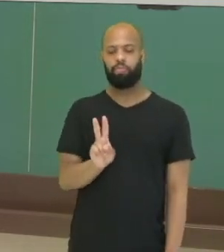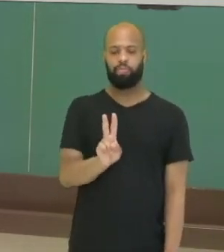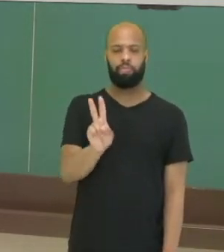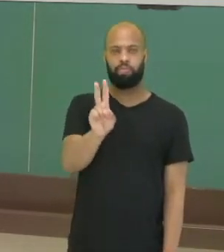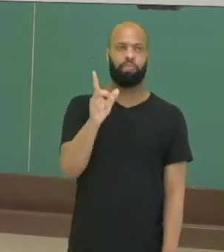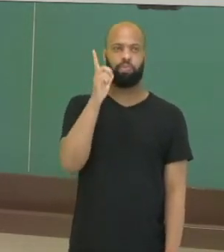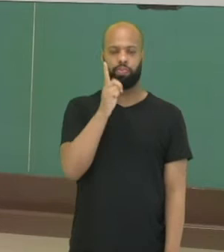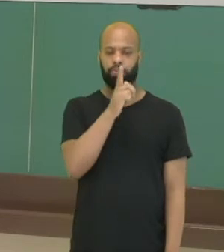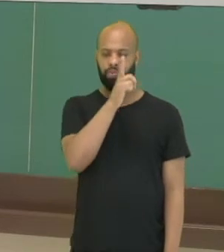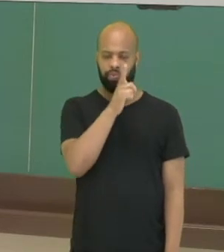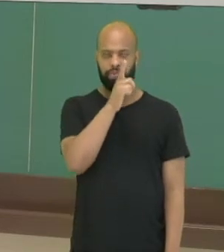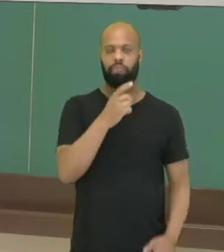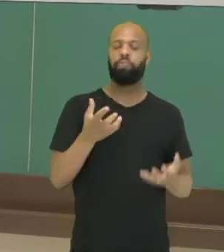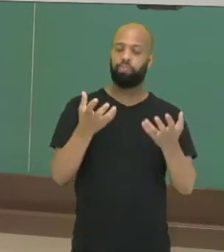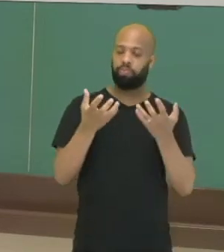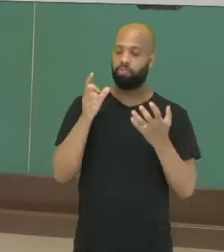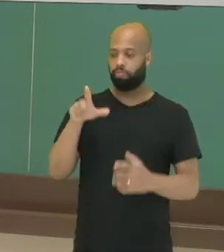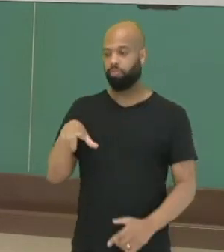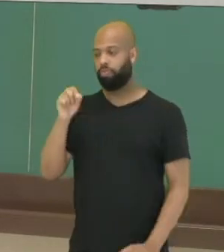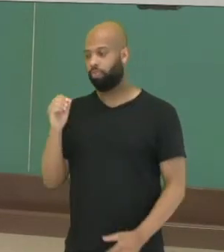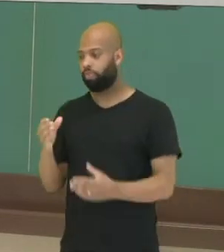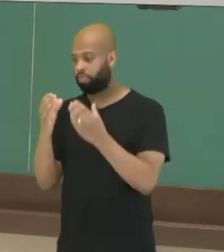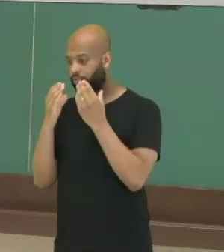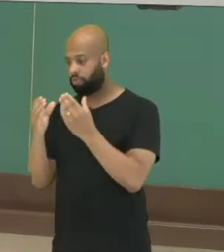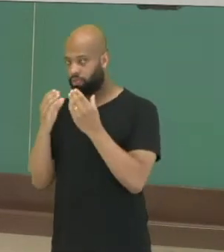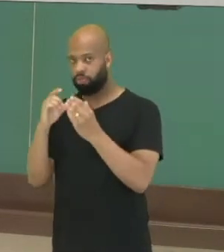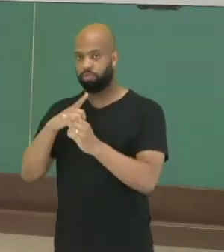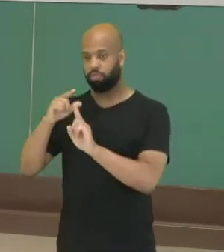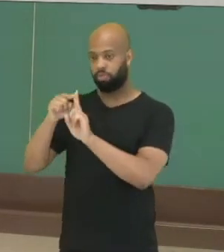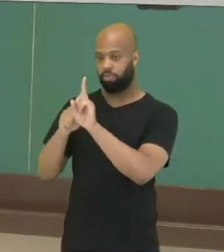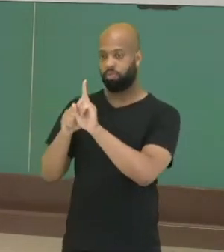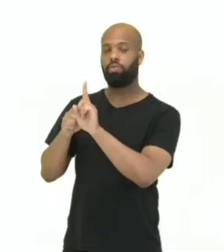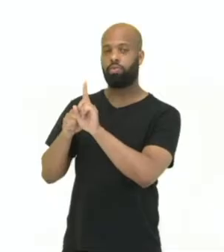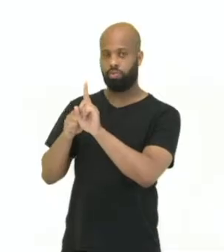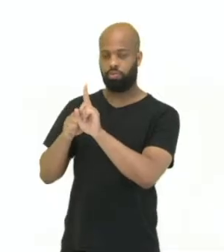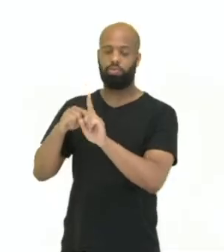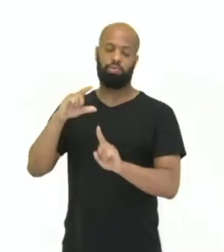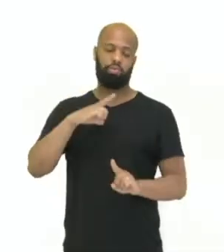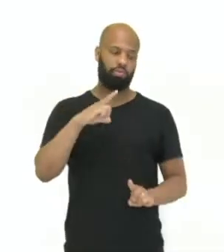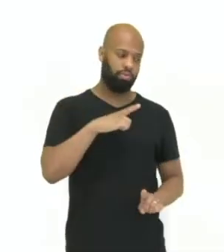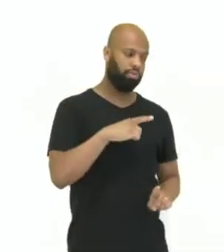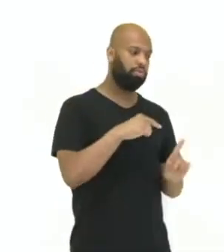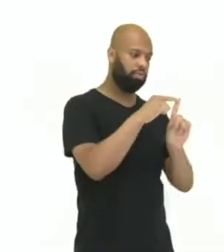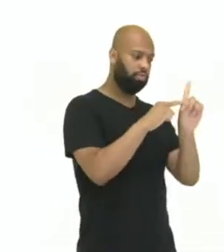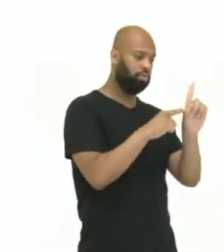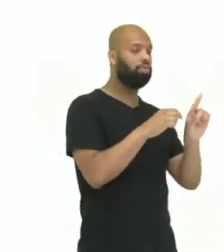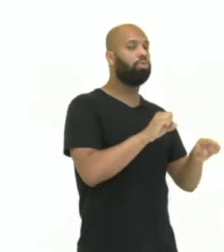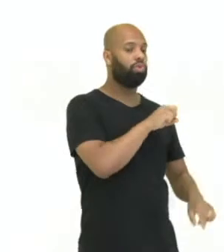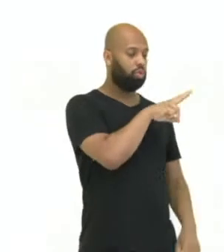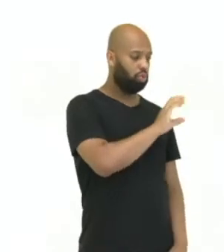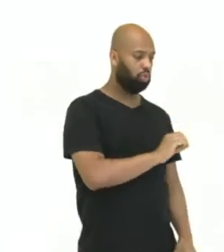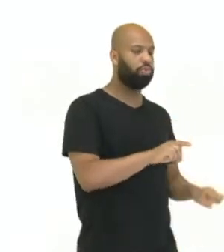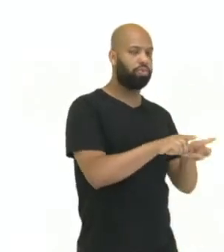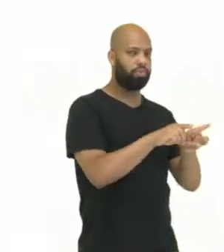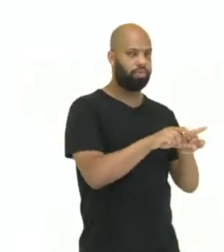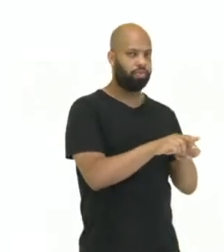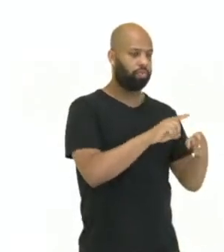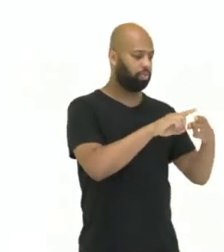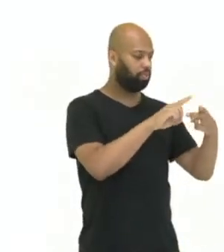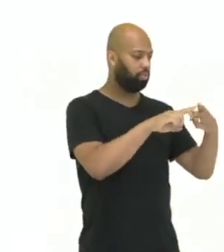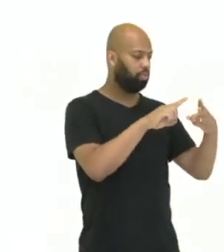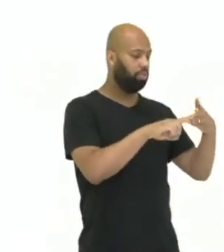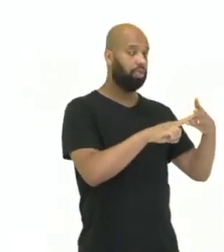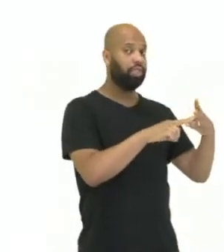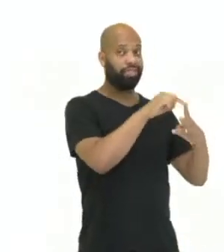restaurante, na lanchonete. Elas podem escolher entre 3 tipos de suco. Suco de laranja, de melancia e de uva.